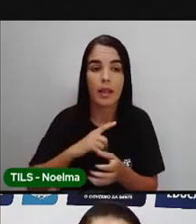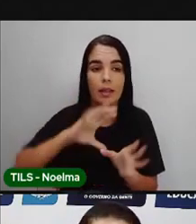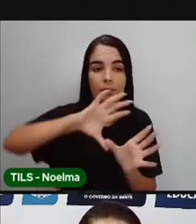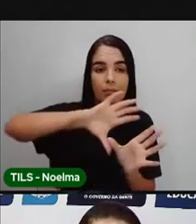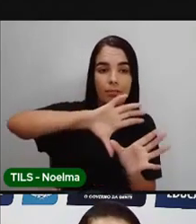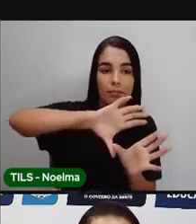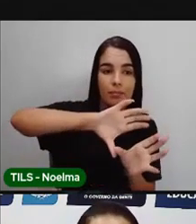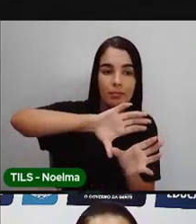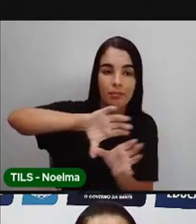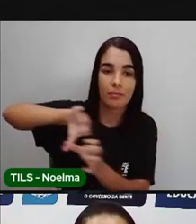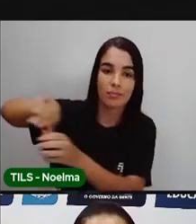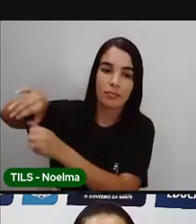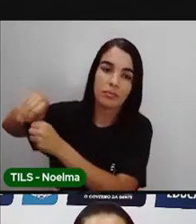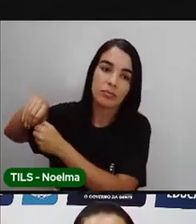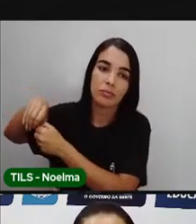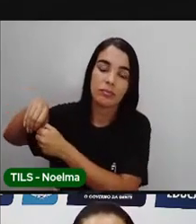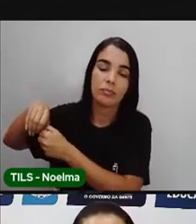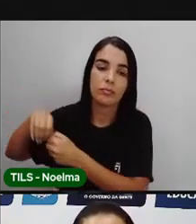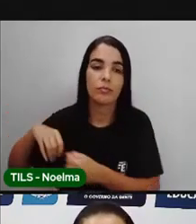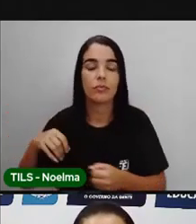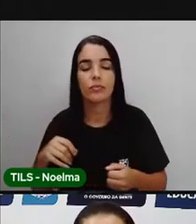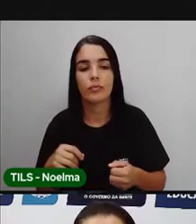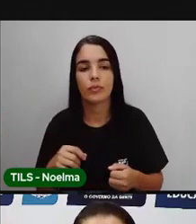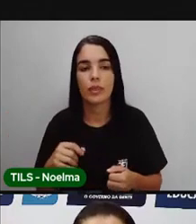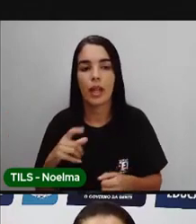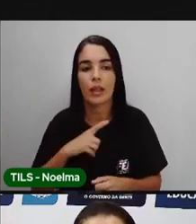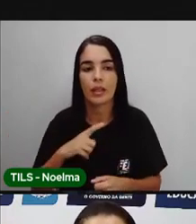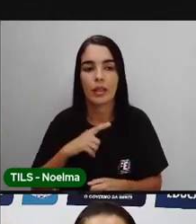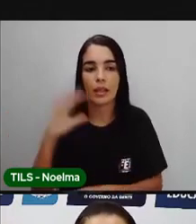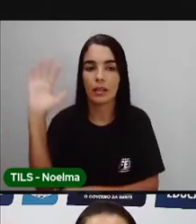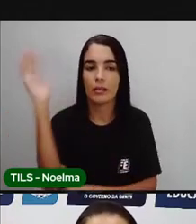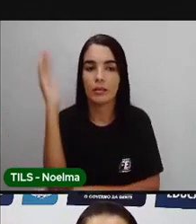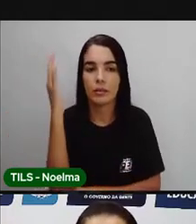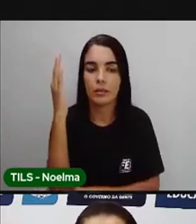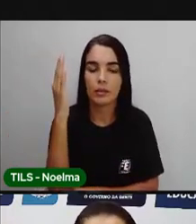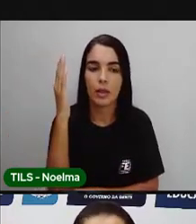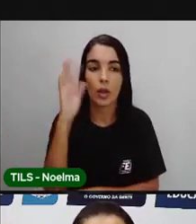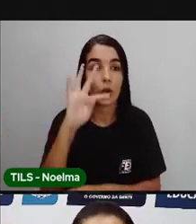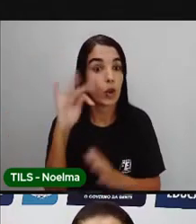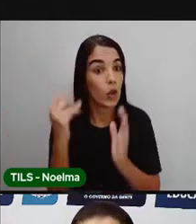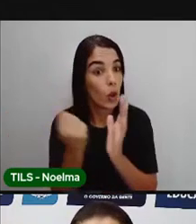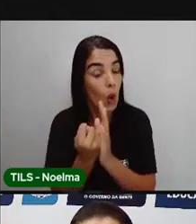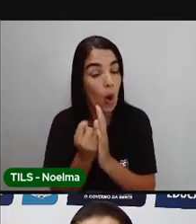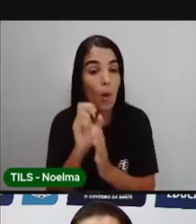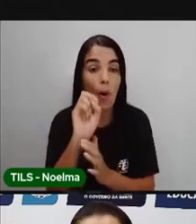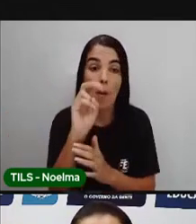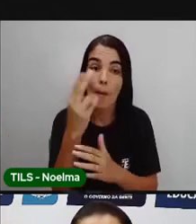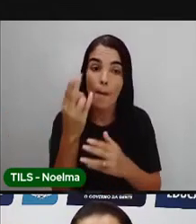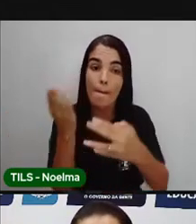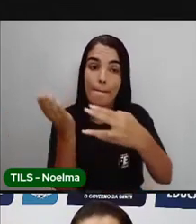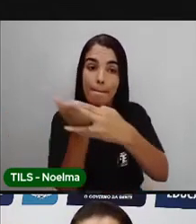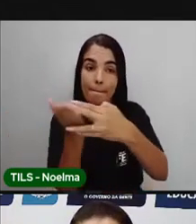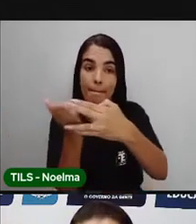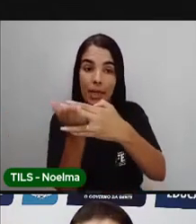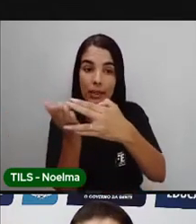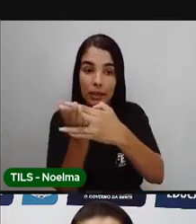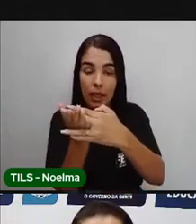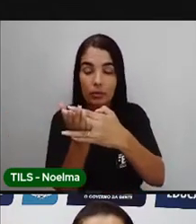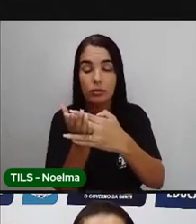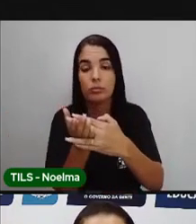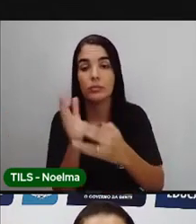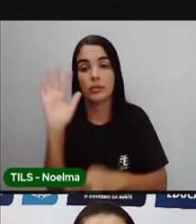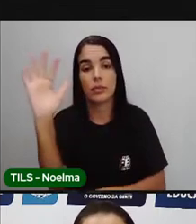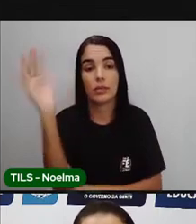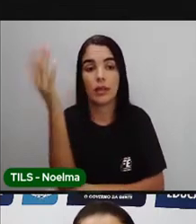retirada de mato, ou seja, a retirada total ou parcial das árvores, florestas e demais